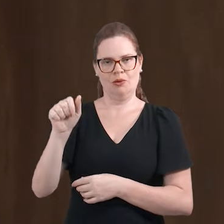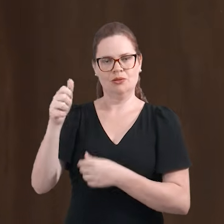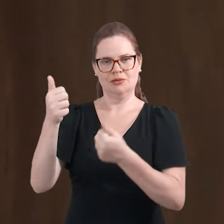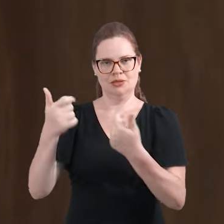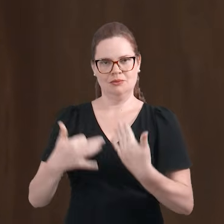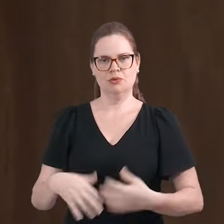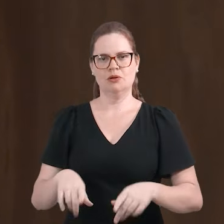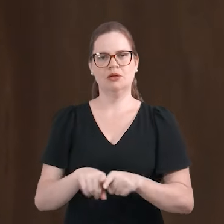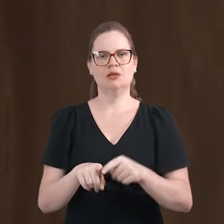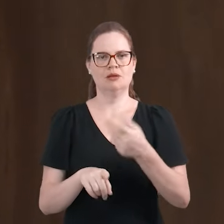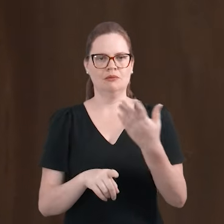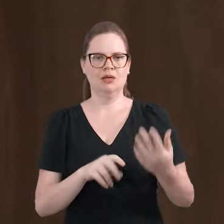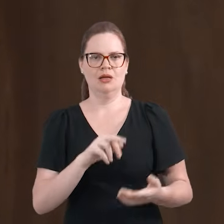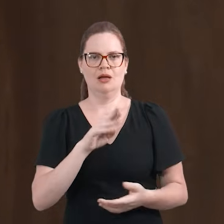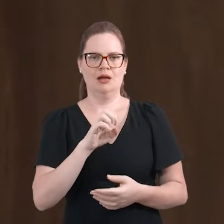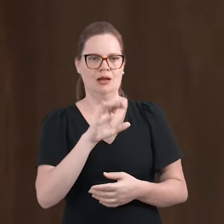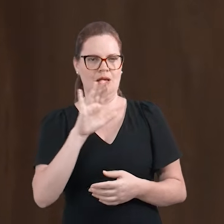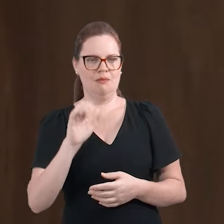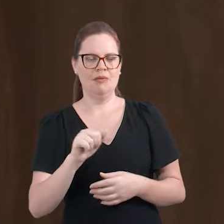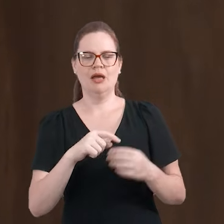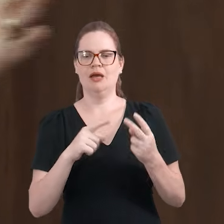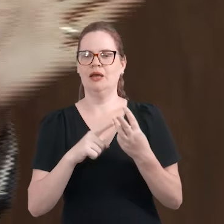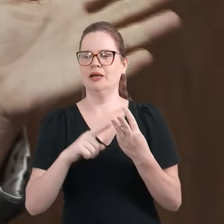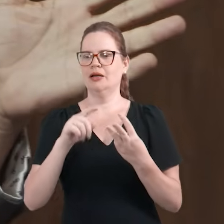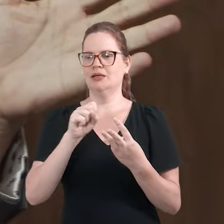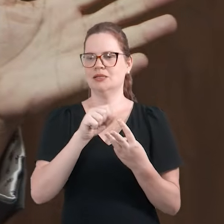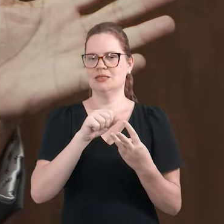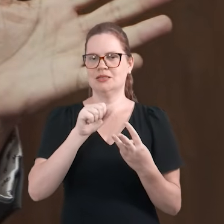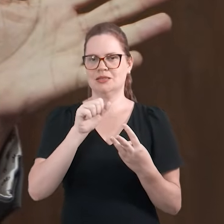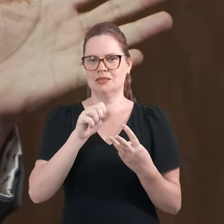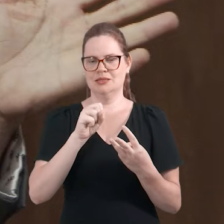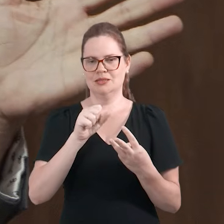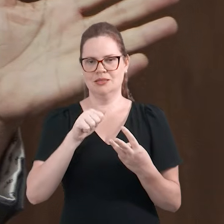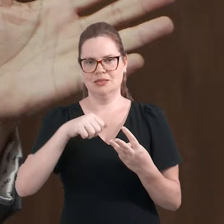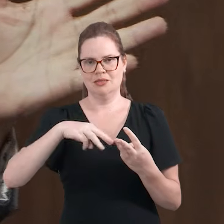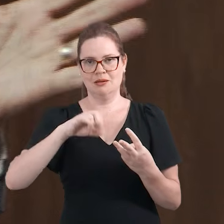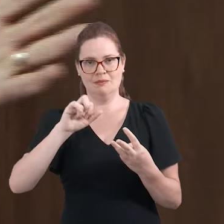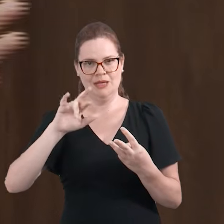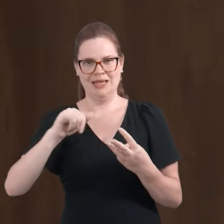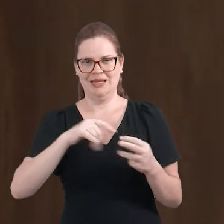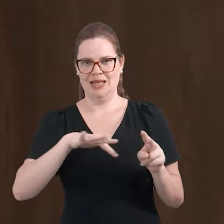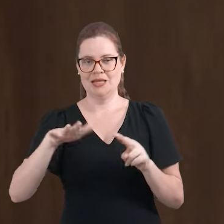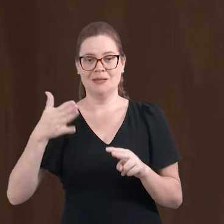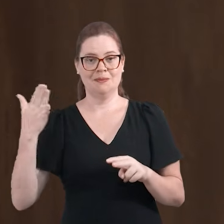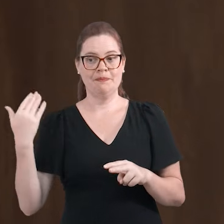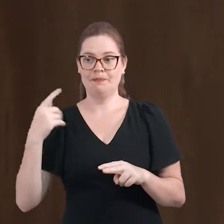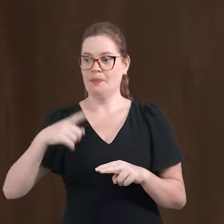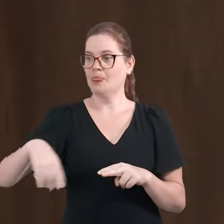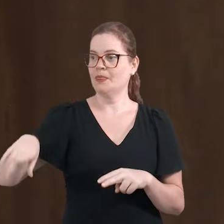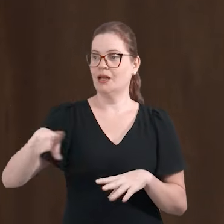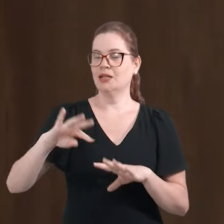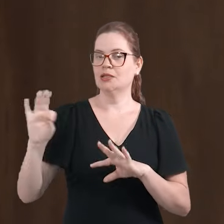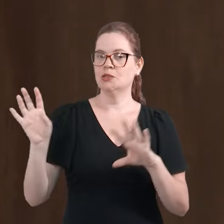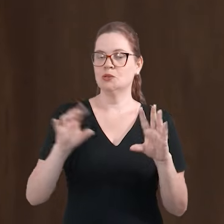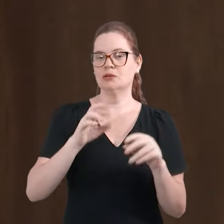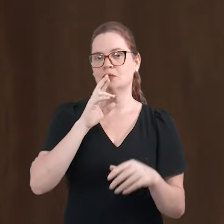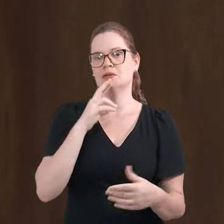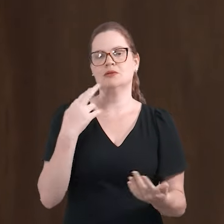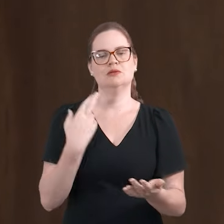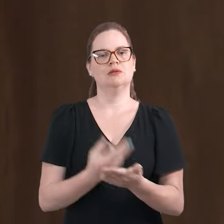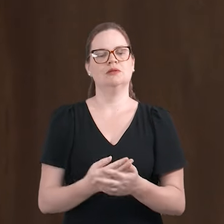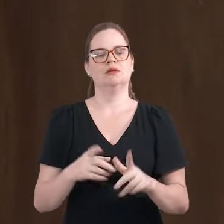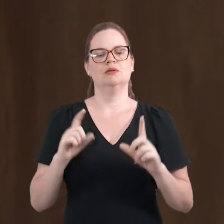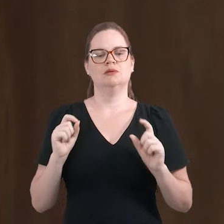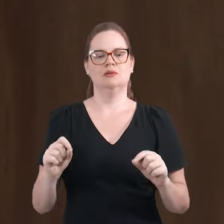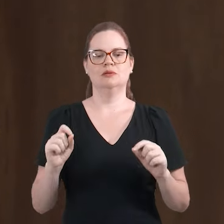Rebeca, Samira, que teve na semana passada, e todos que estão aqui, quase que todos, são frutos,